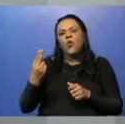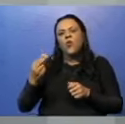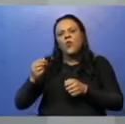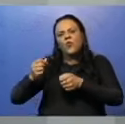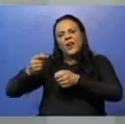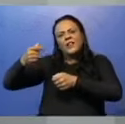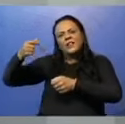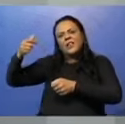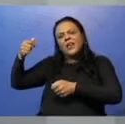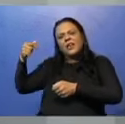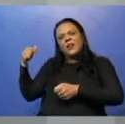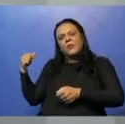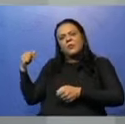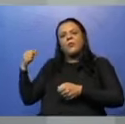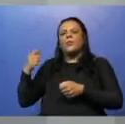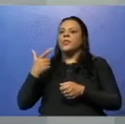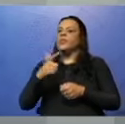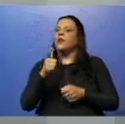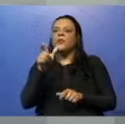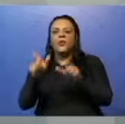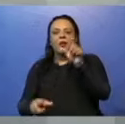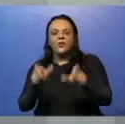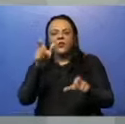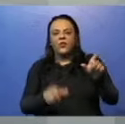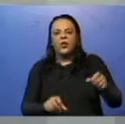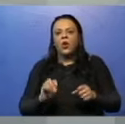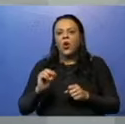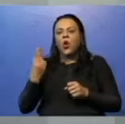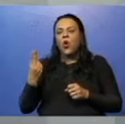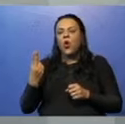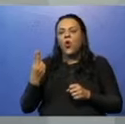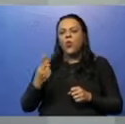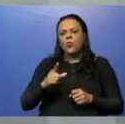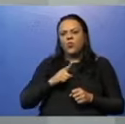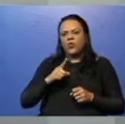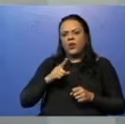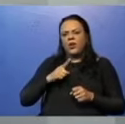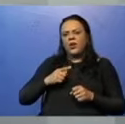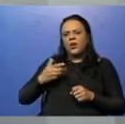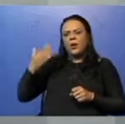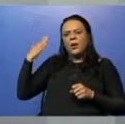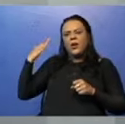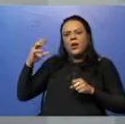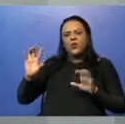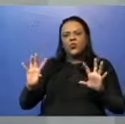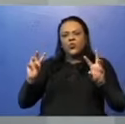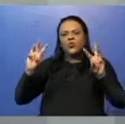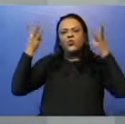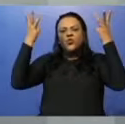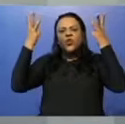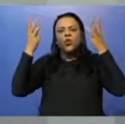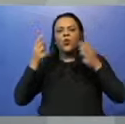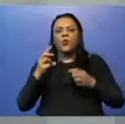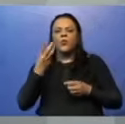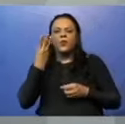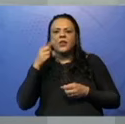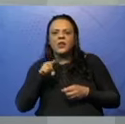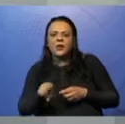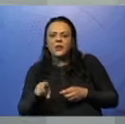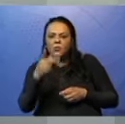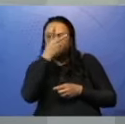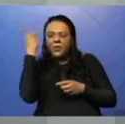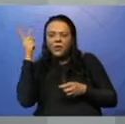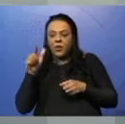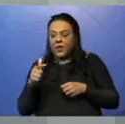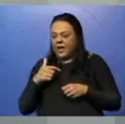também o sentido de existir. Havia 1000 pessoas naquele show, eu tenho um sujeito inexistente. Entenderam? Viram como